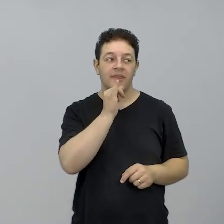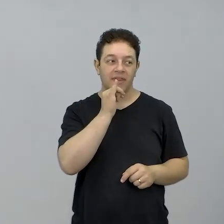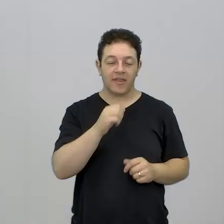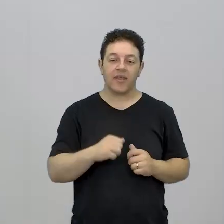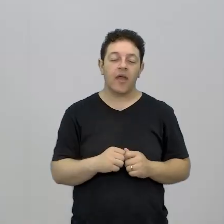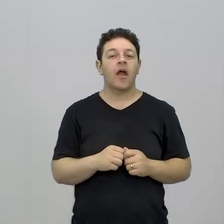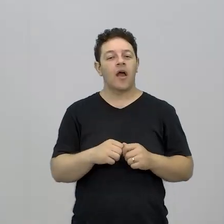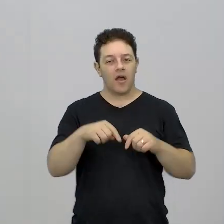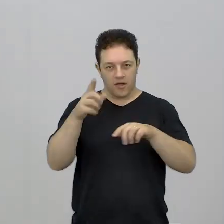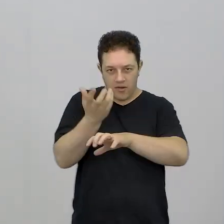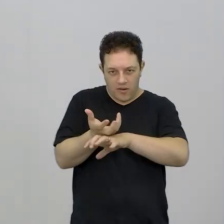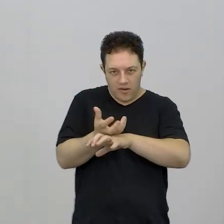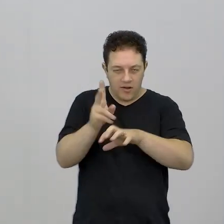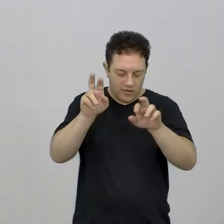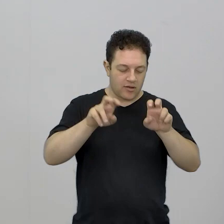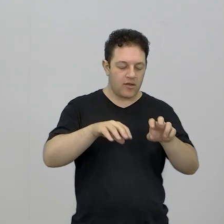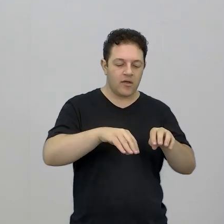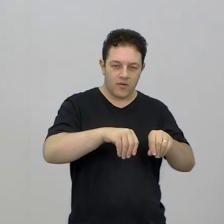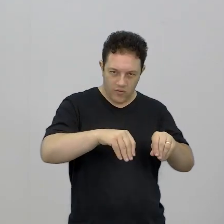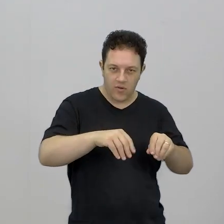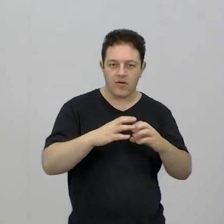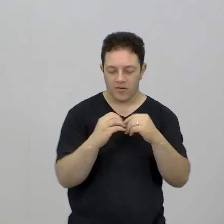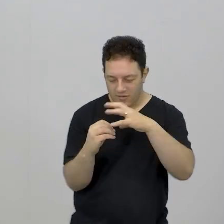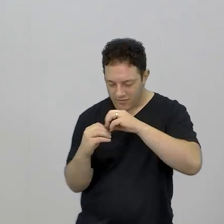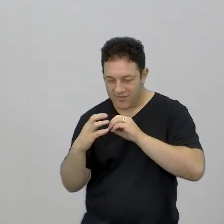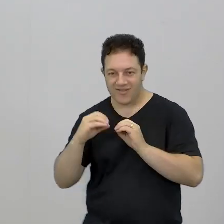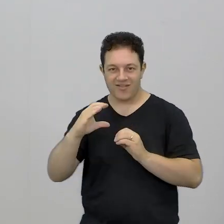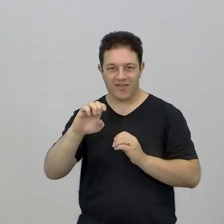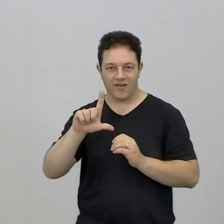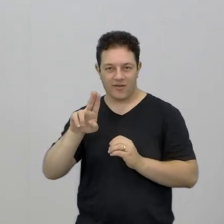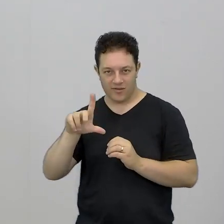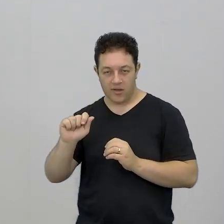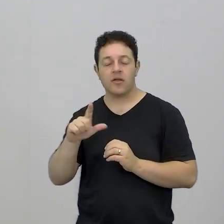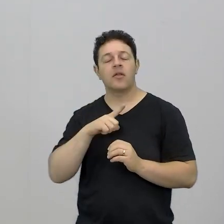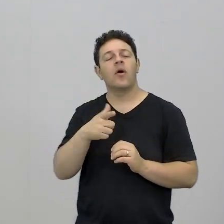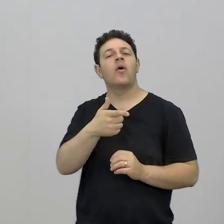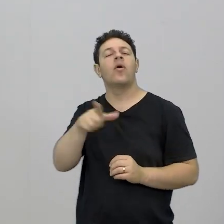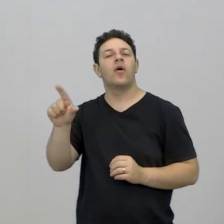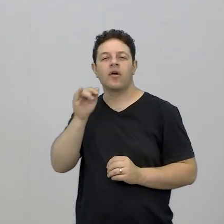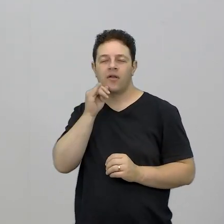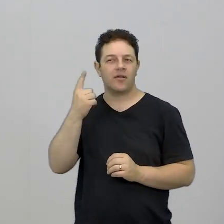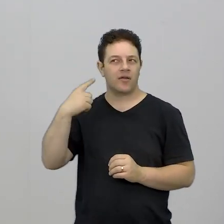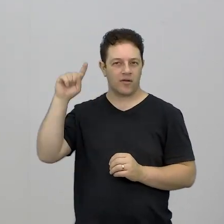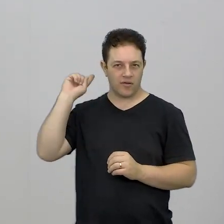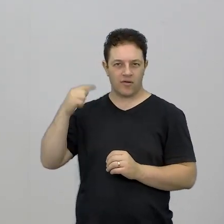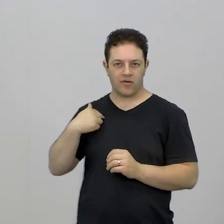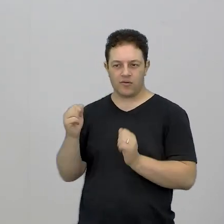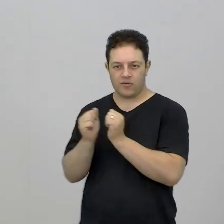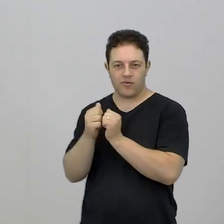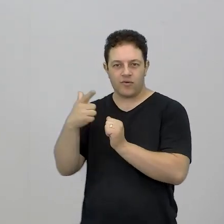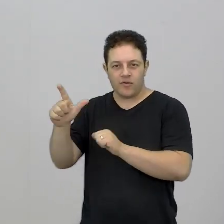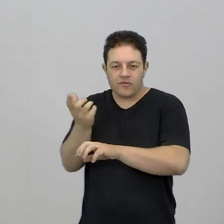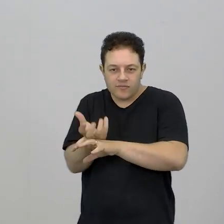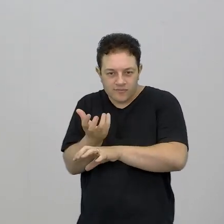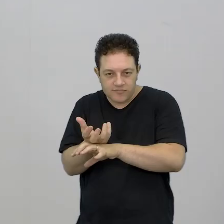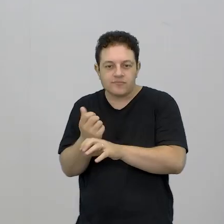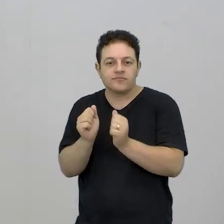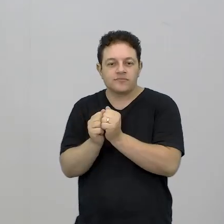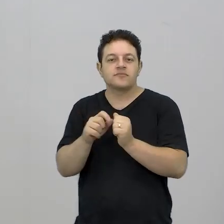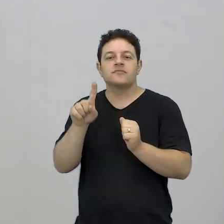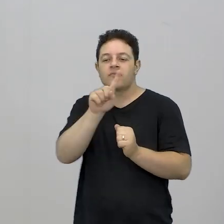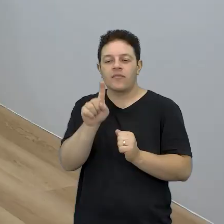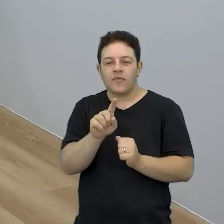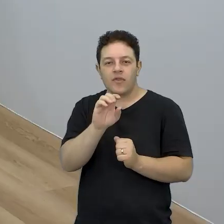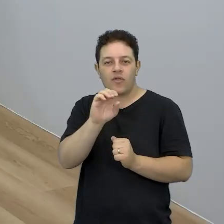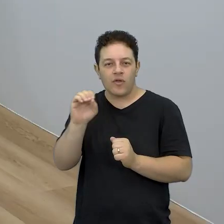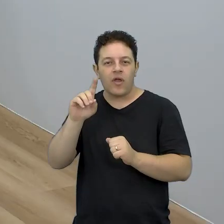nesse componente no do solo à célula, mas também num outro componente em que eu participo, que é o componente dos zoonoses